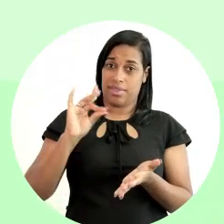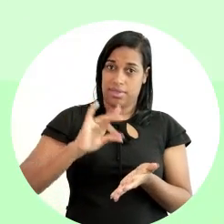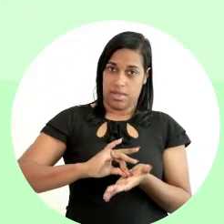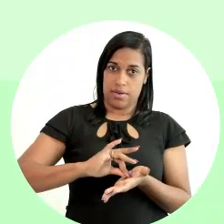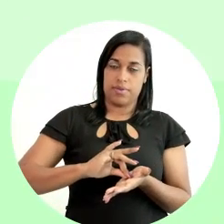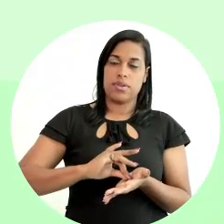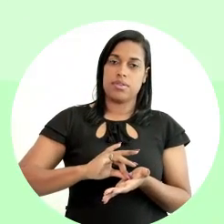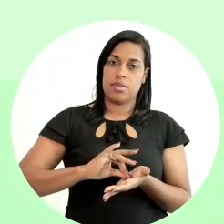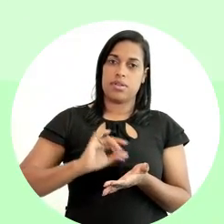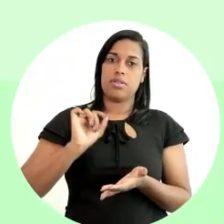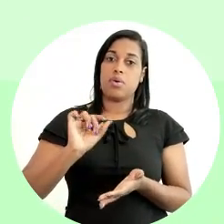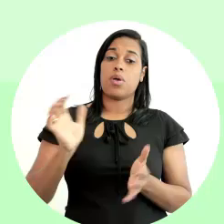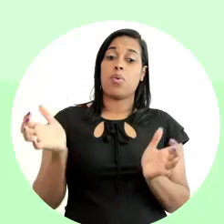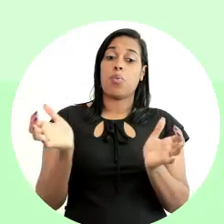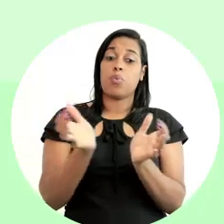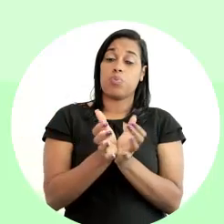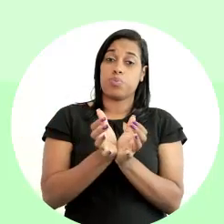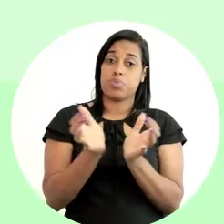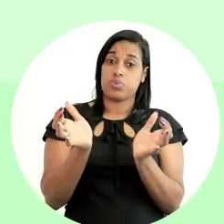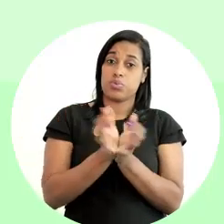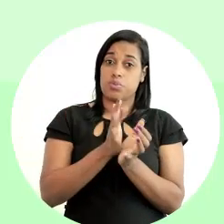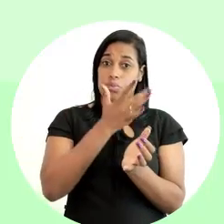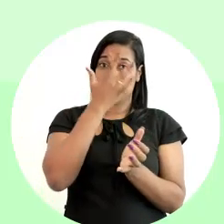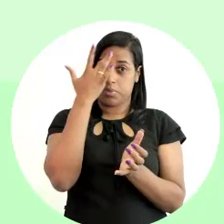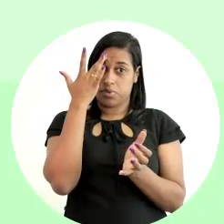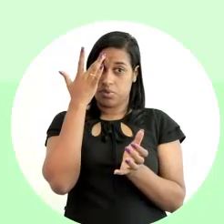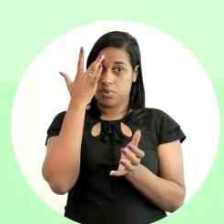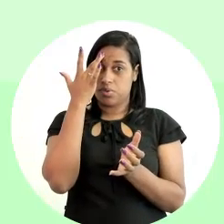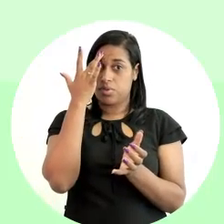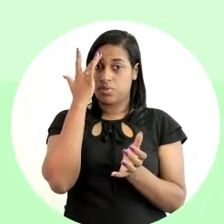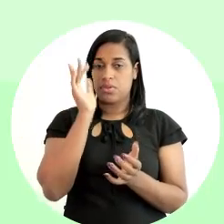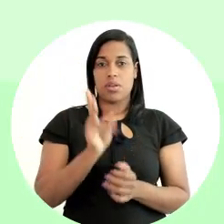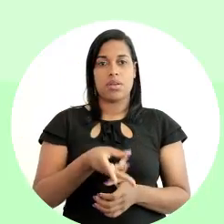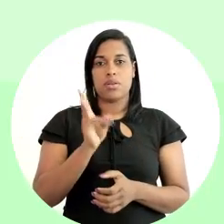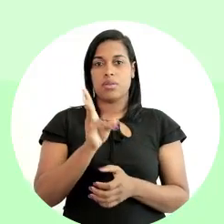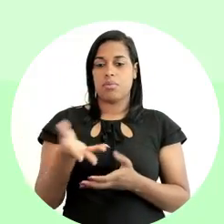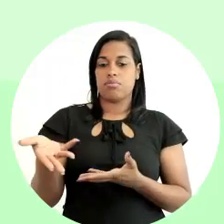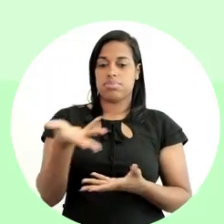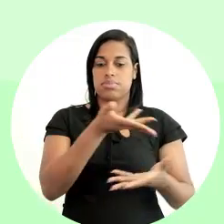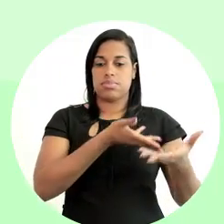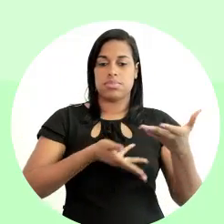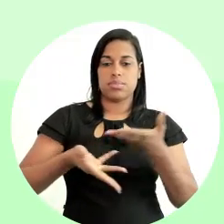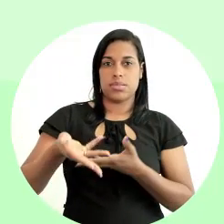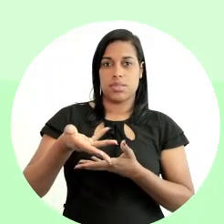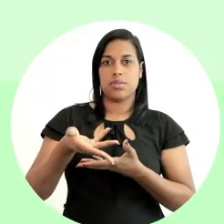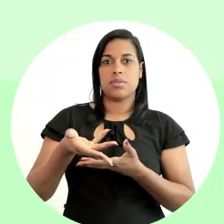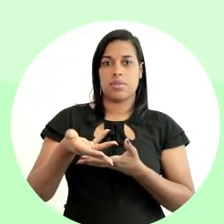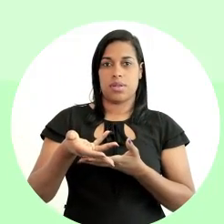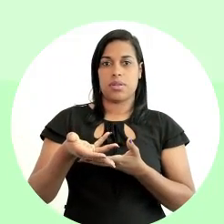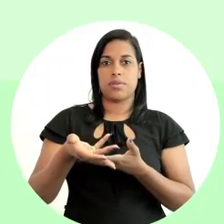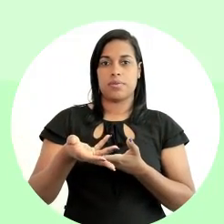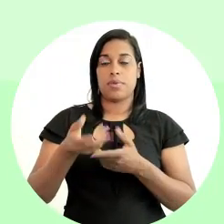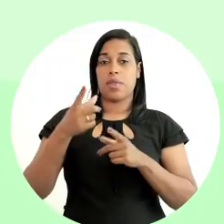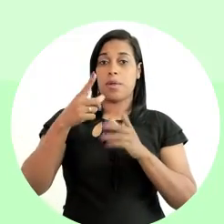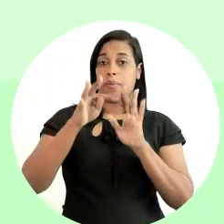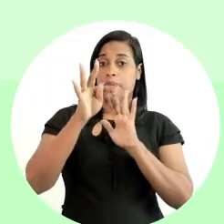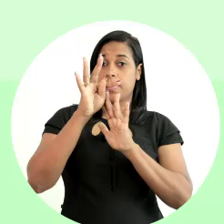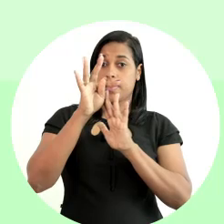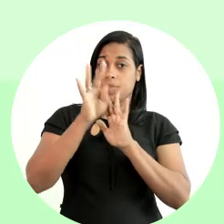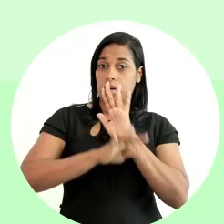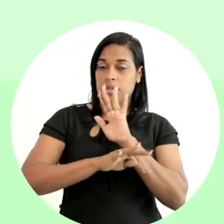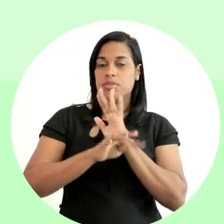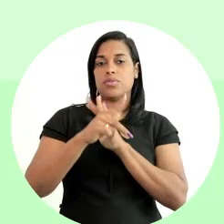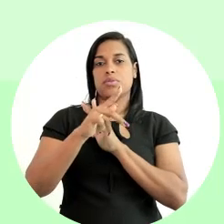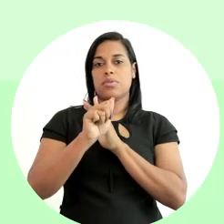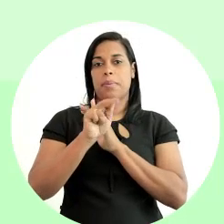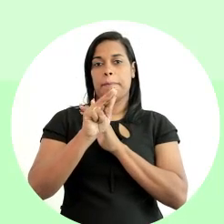verdade, é um grupo de pessoas que estão se relacionando. E um texto de Paulo